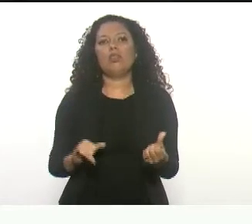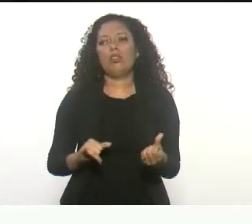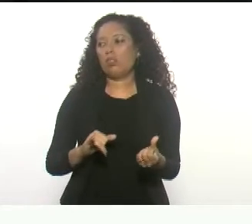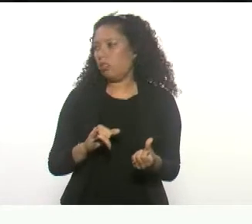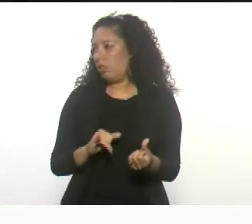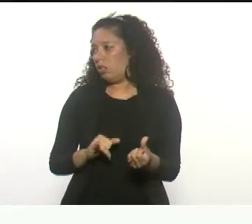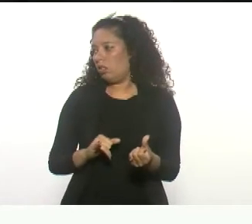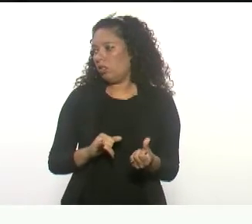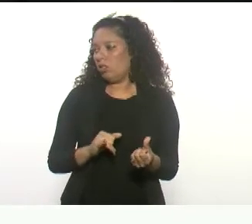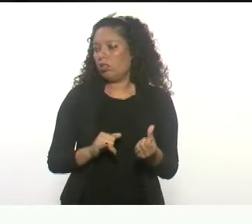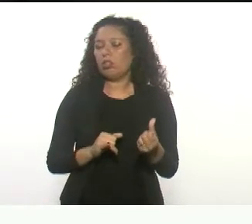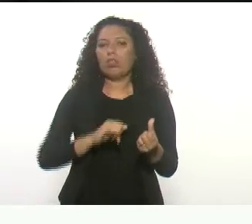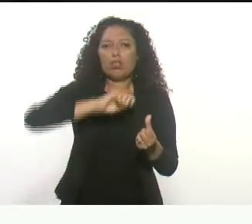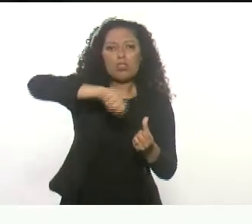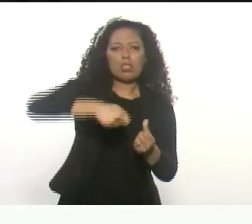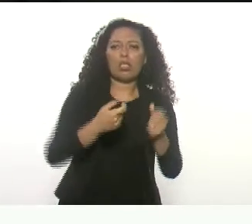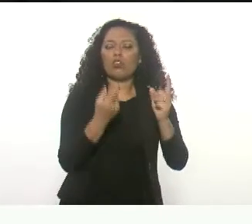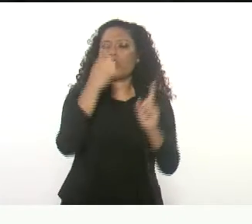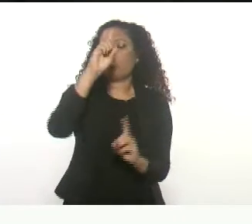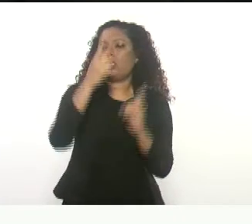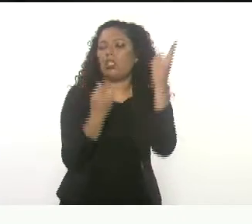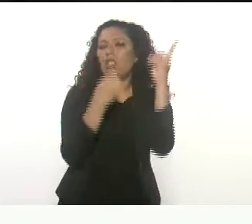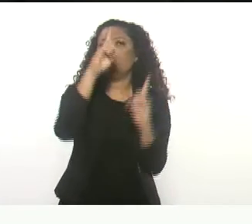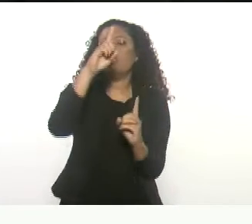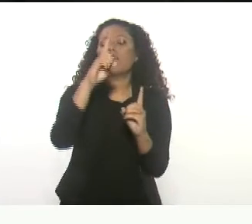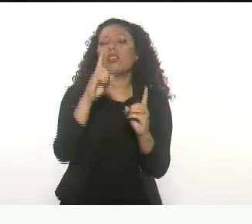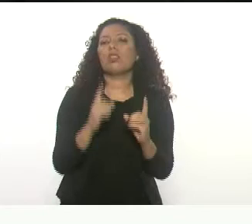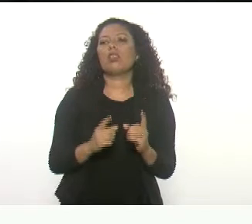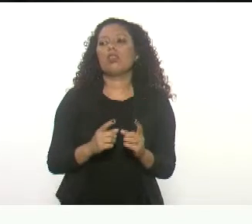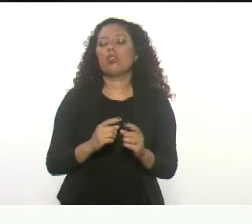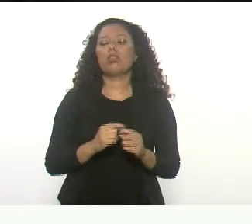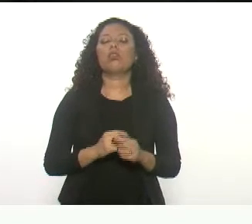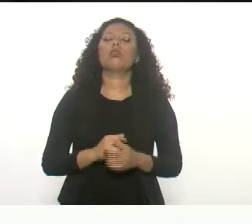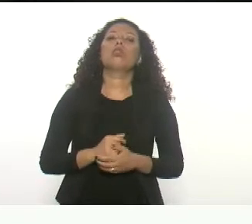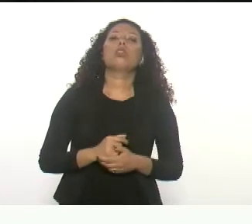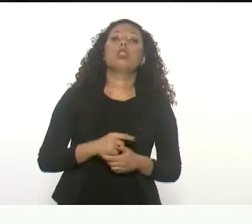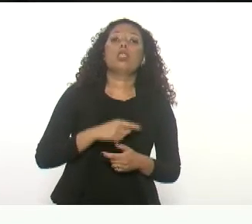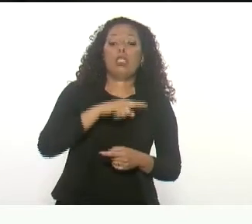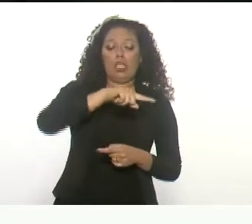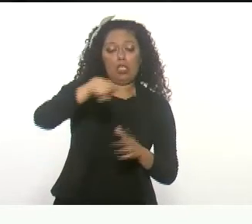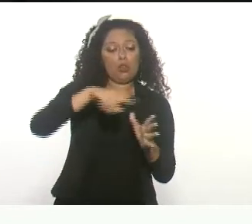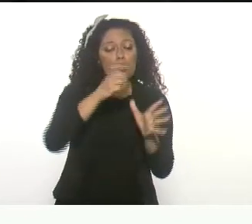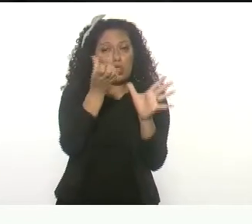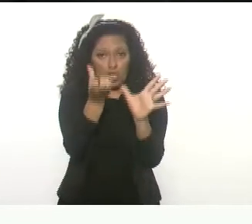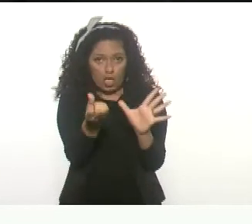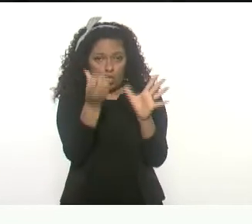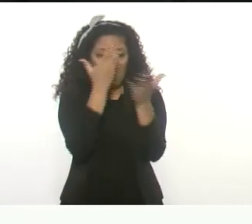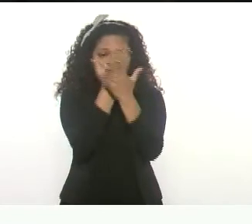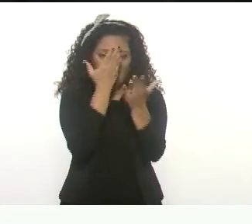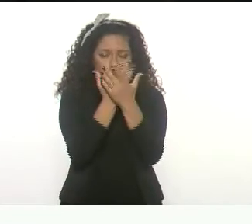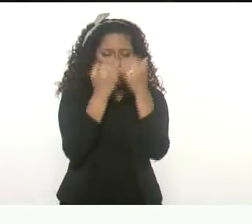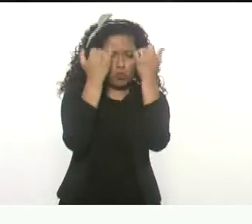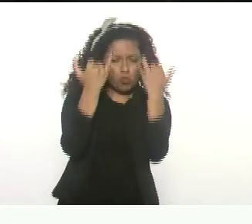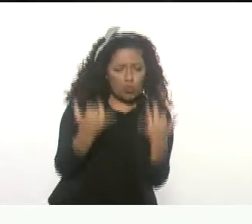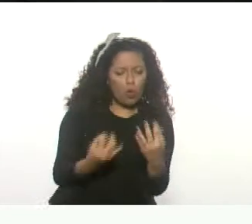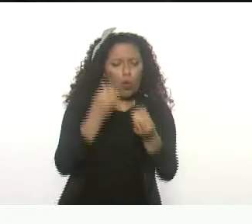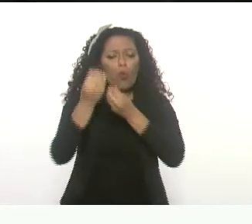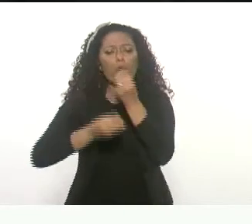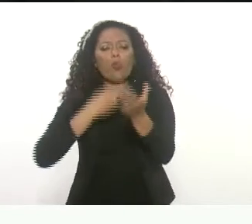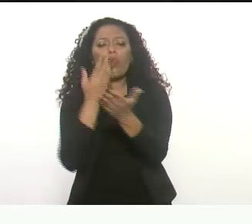produzir esse resumo aí das características de programas de tempo integral que conseguem ter um